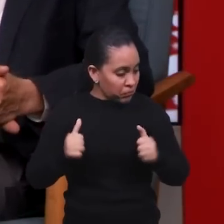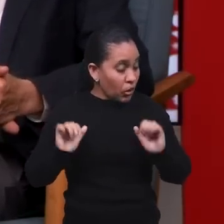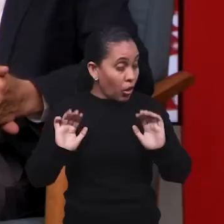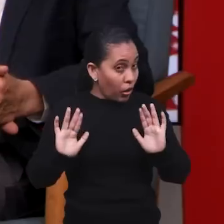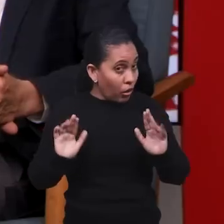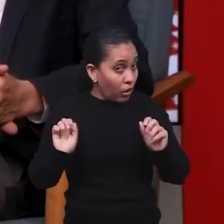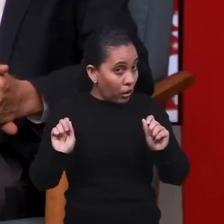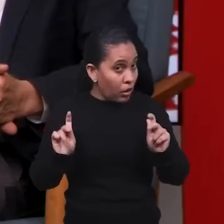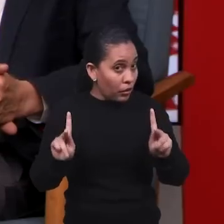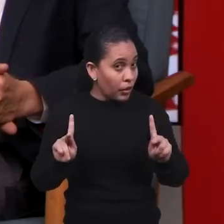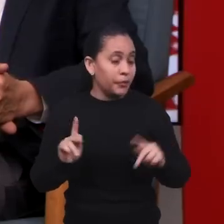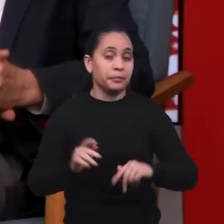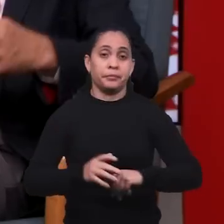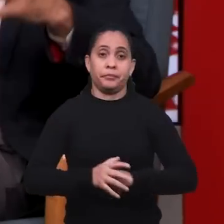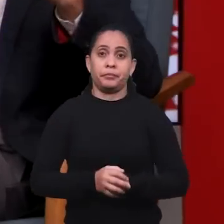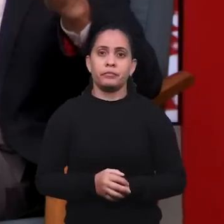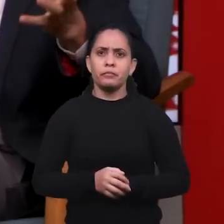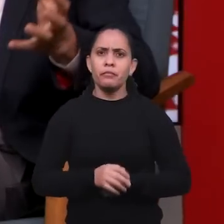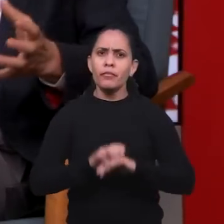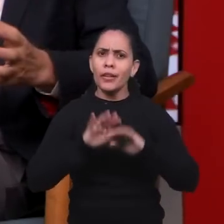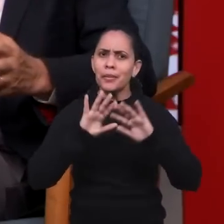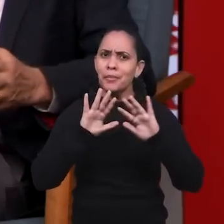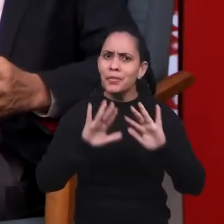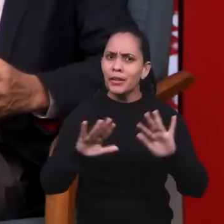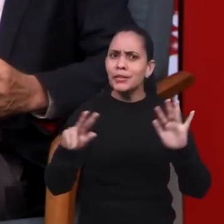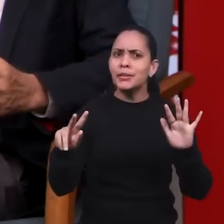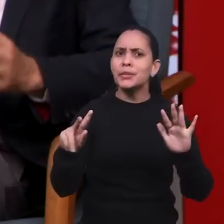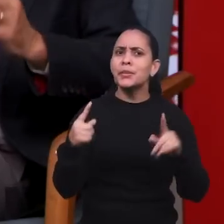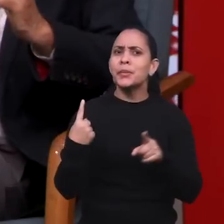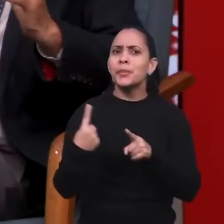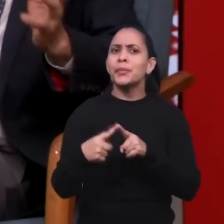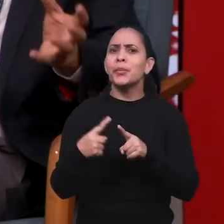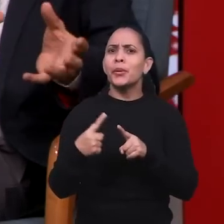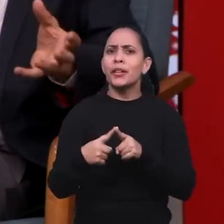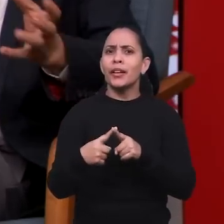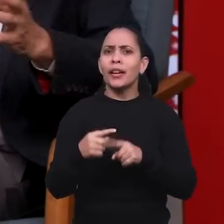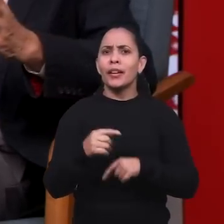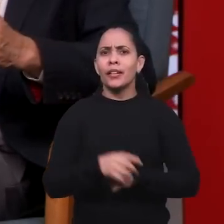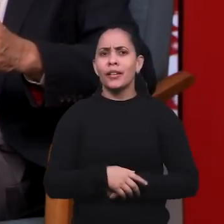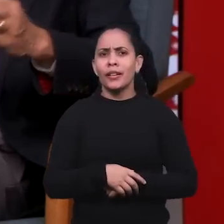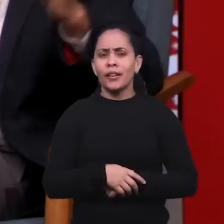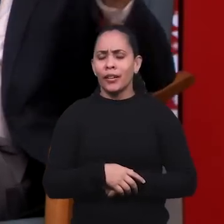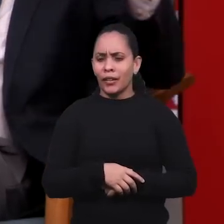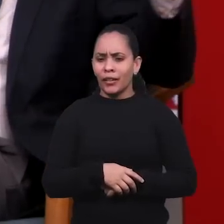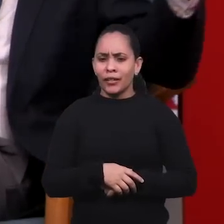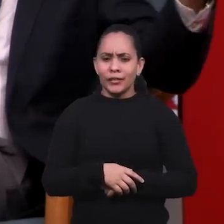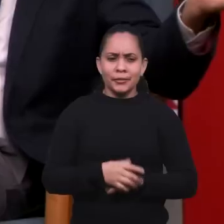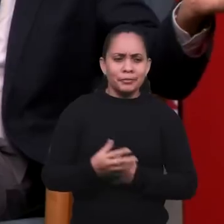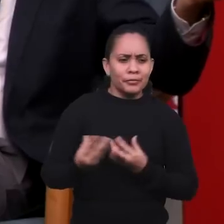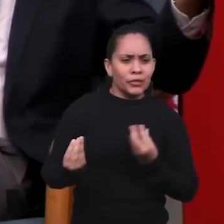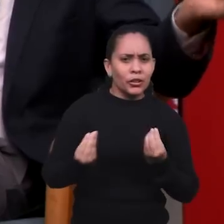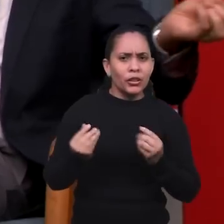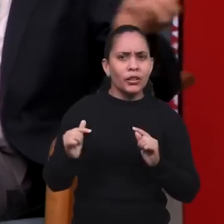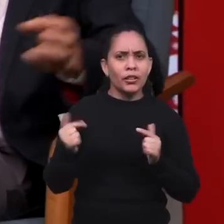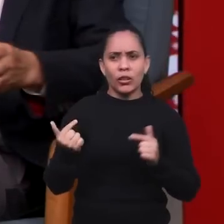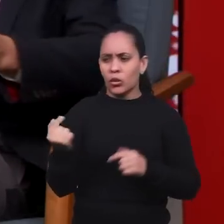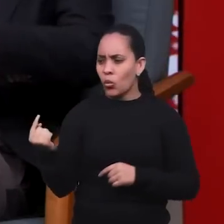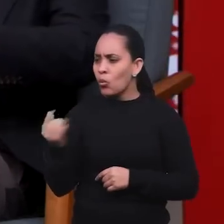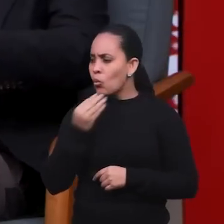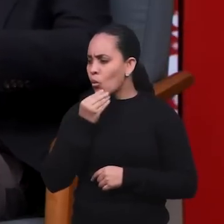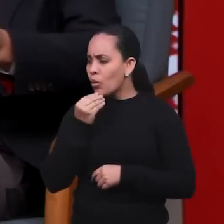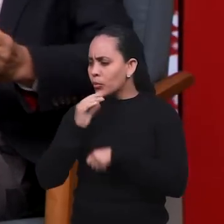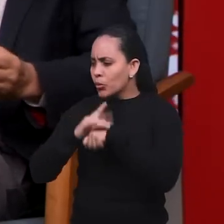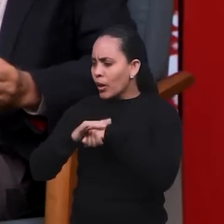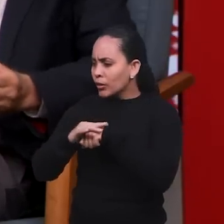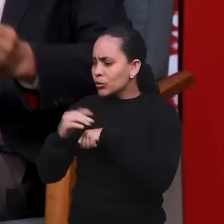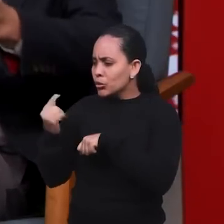certo. Mas por que esses fatos eles são diferentes? Por que aquele leproso sozinho? Agora